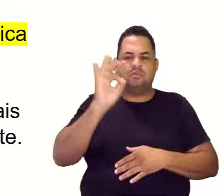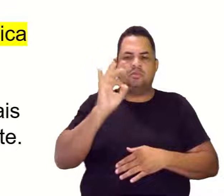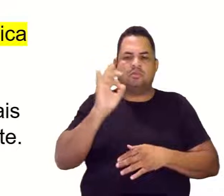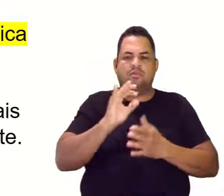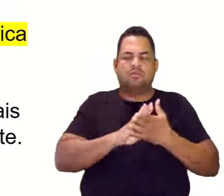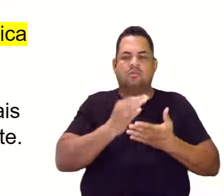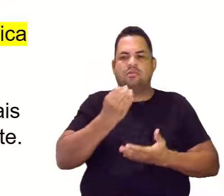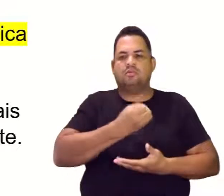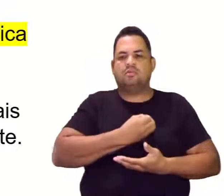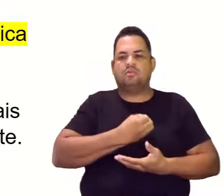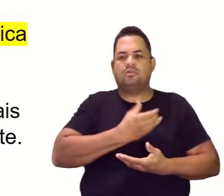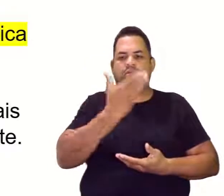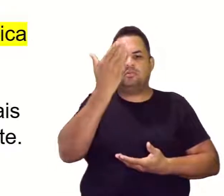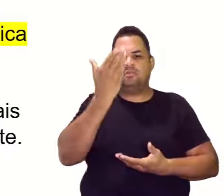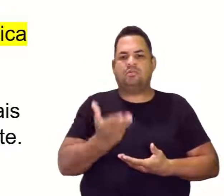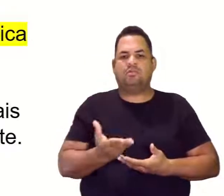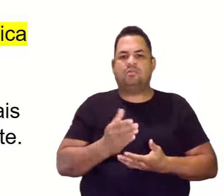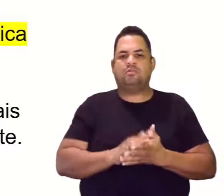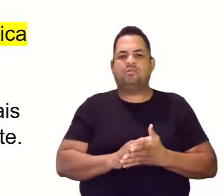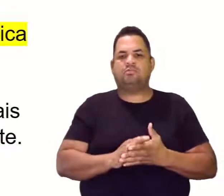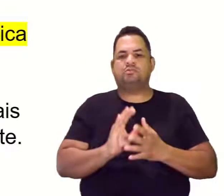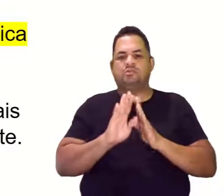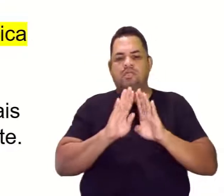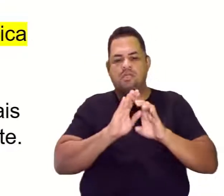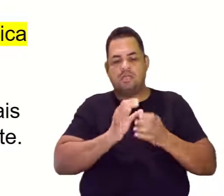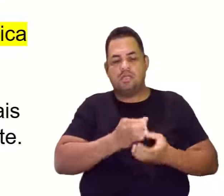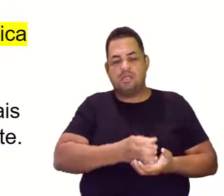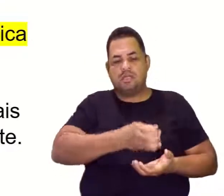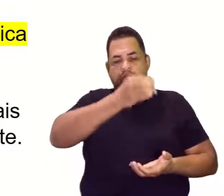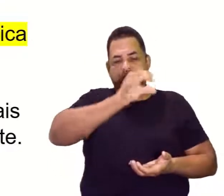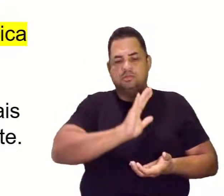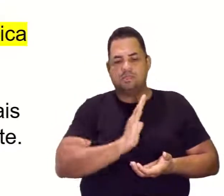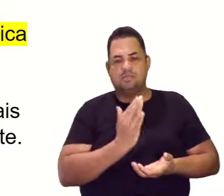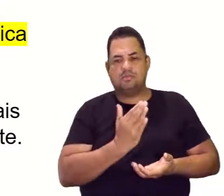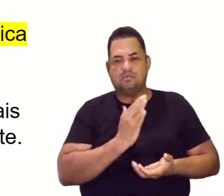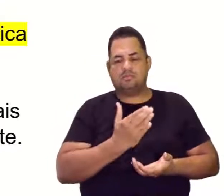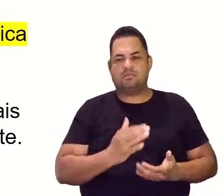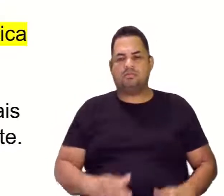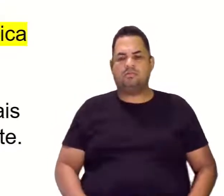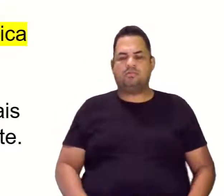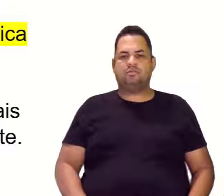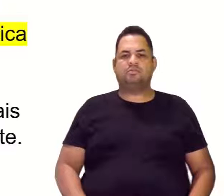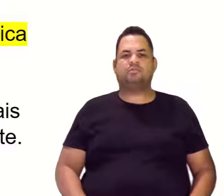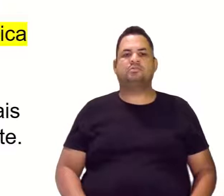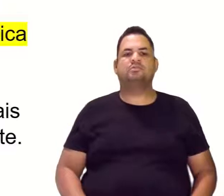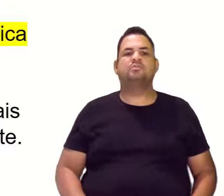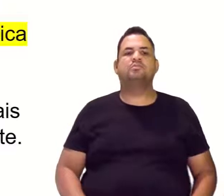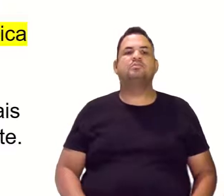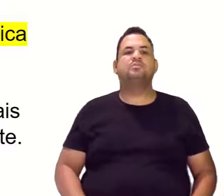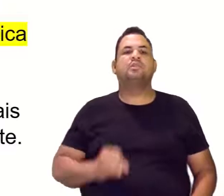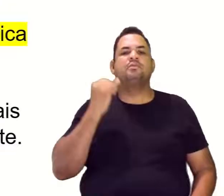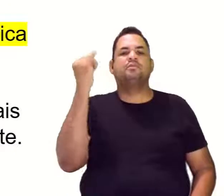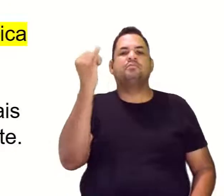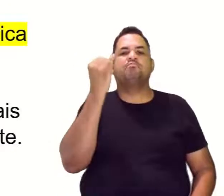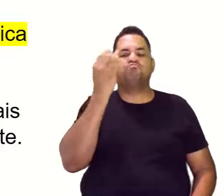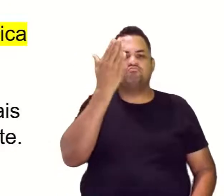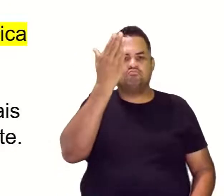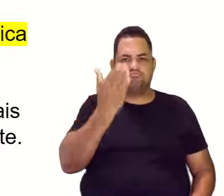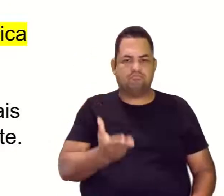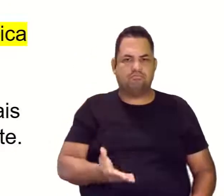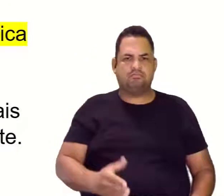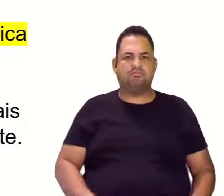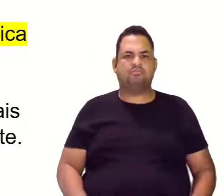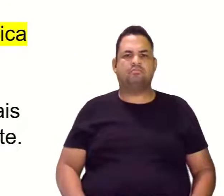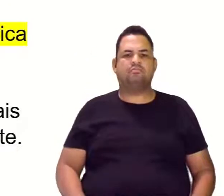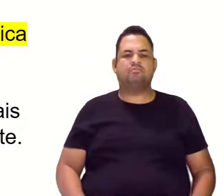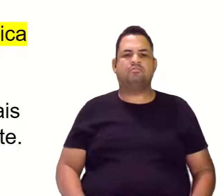que são os números que ele colocou lá nas garrafas. Beleza. E esse desfecho todo aqui é importantíssimo, né? Muito, muito importante.